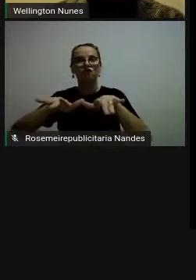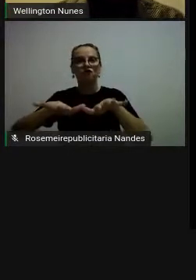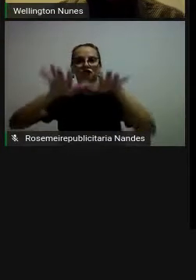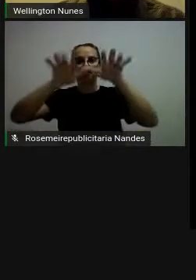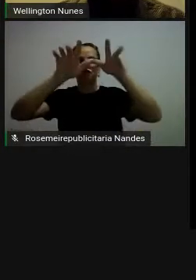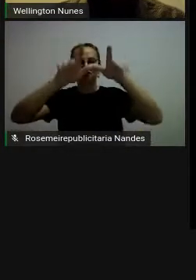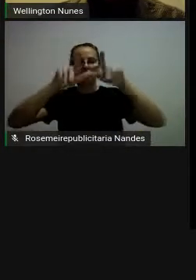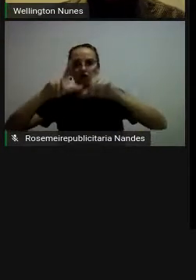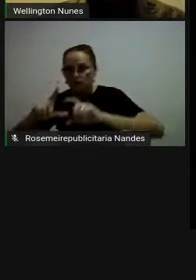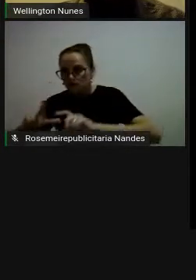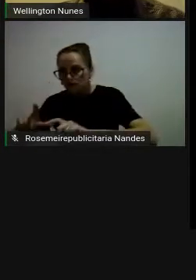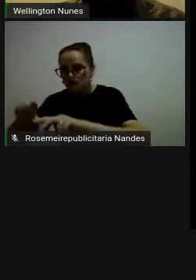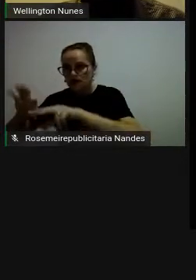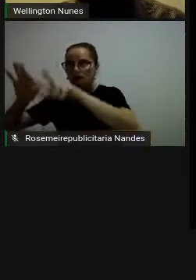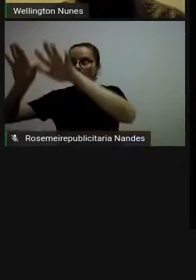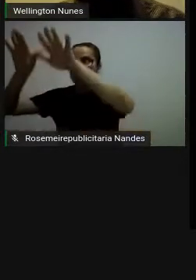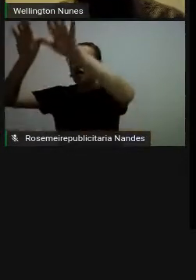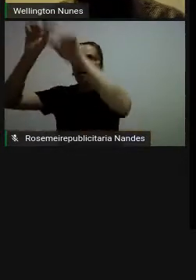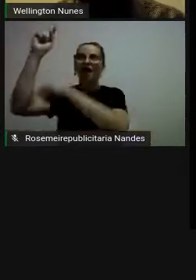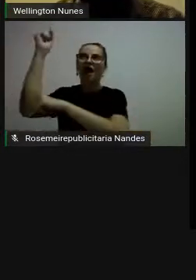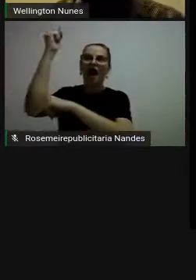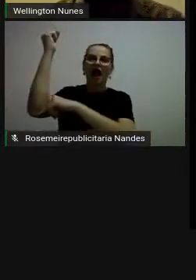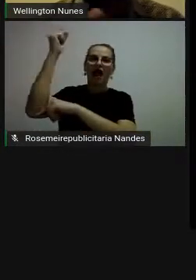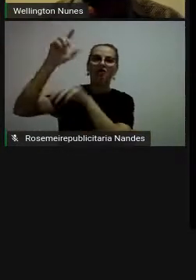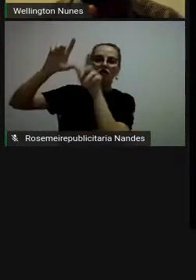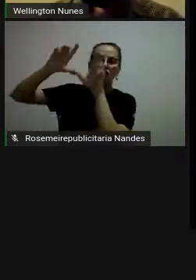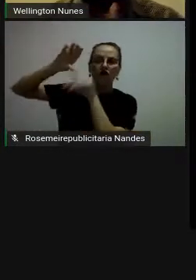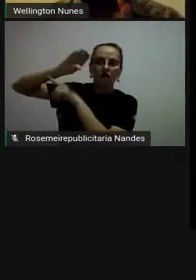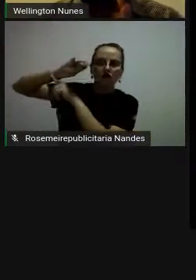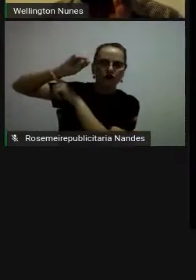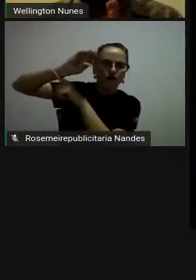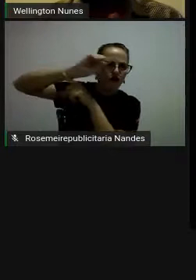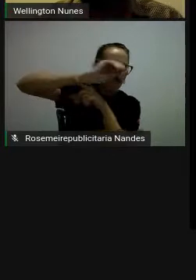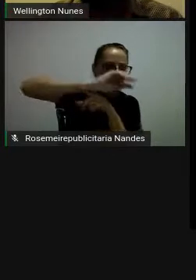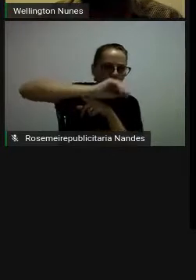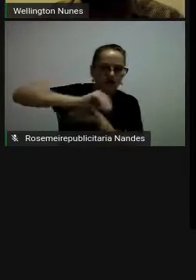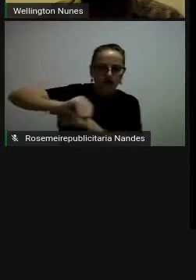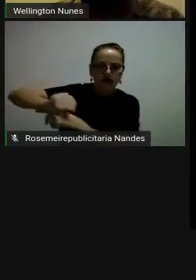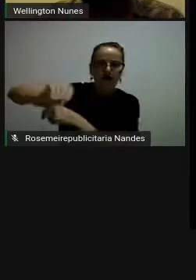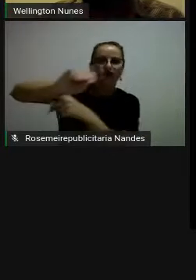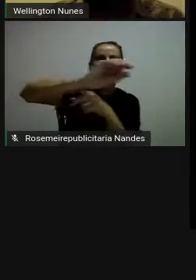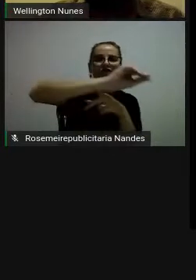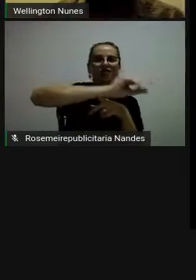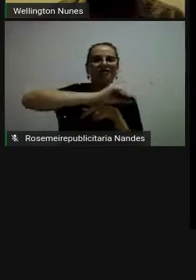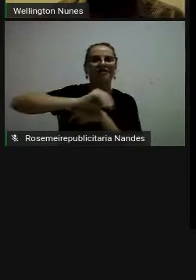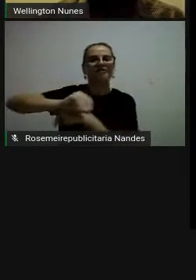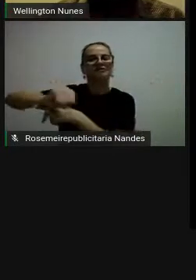tinha um cronômetro, a corda, que fazia o disparo da fotografia,